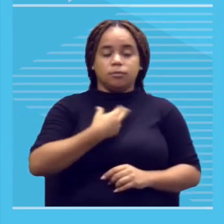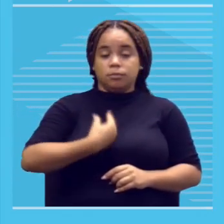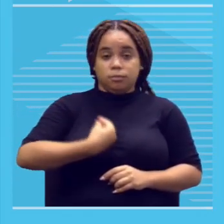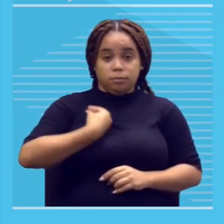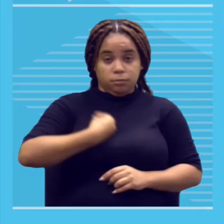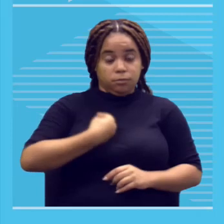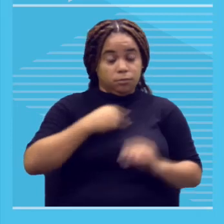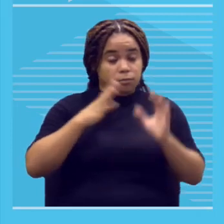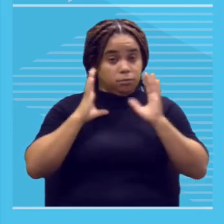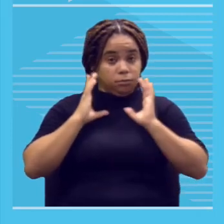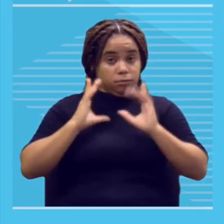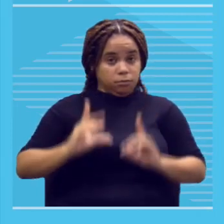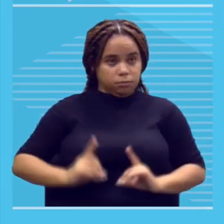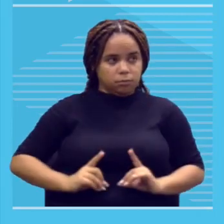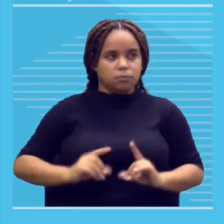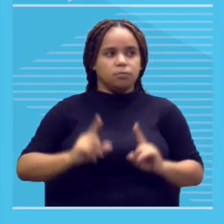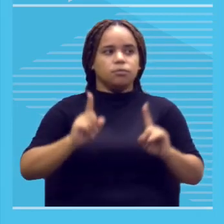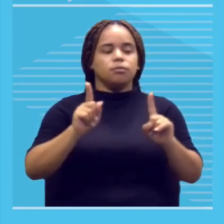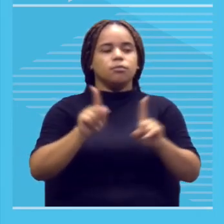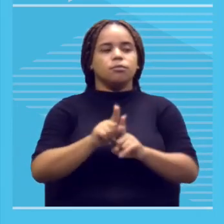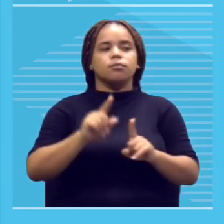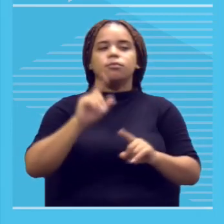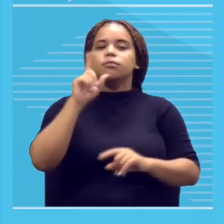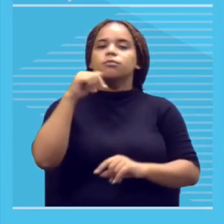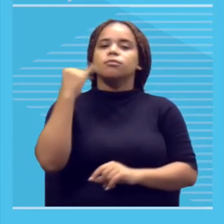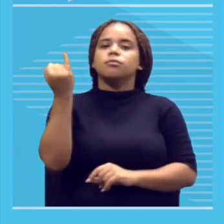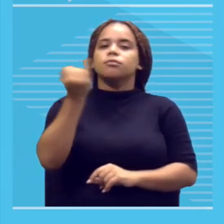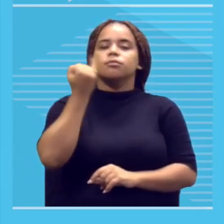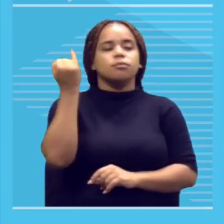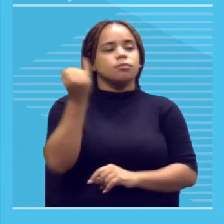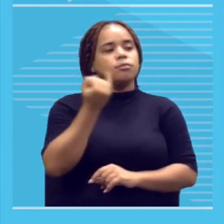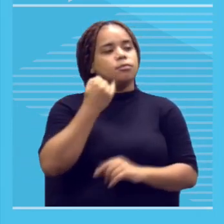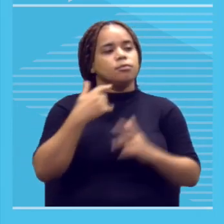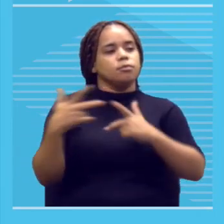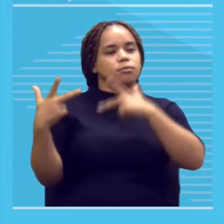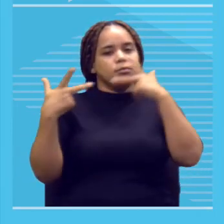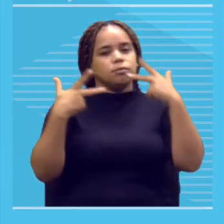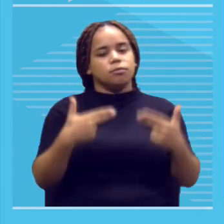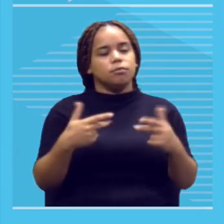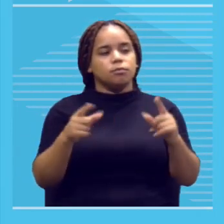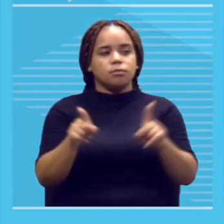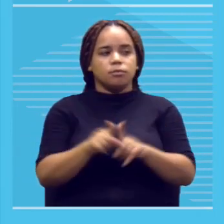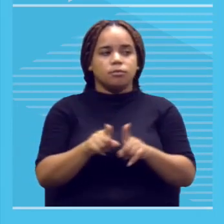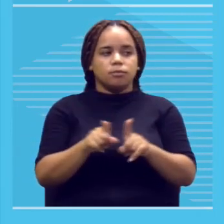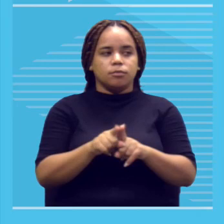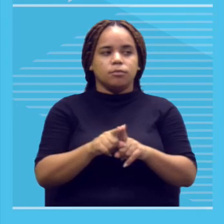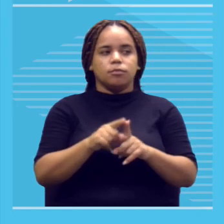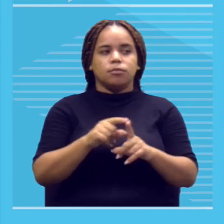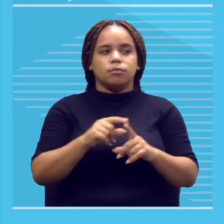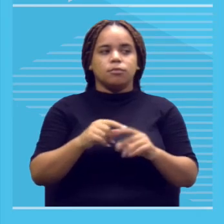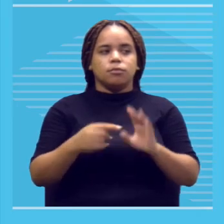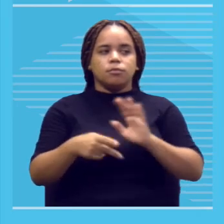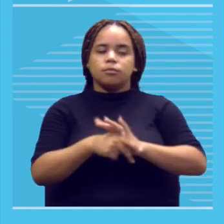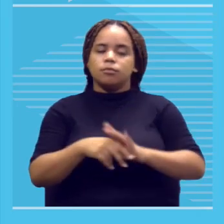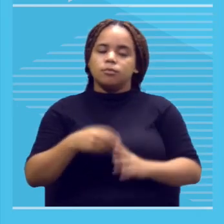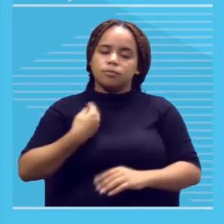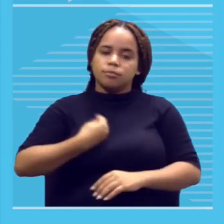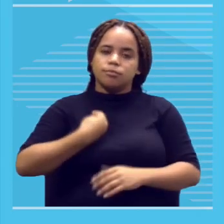vivência da Cidadania é tão importante quanto a vivência da religiosidade